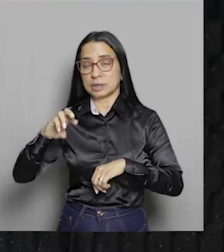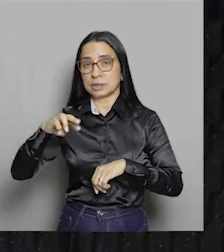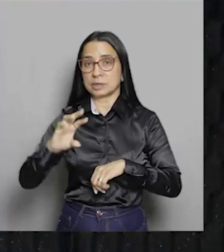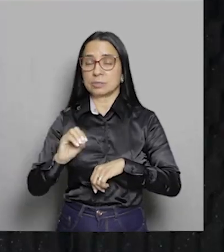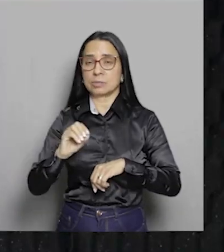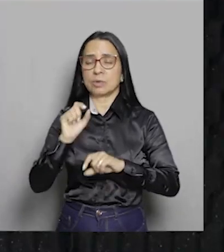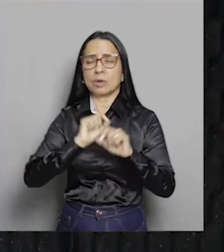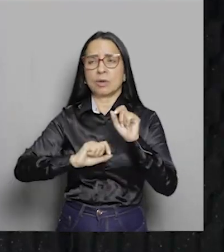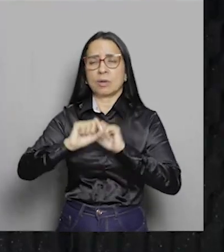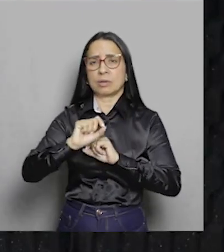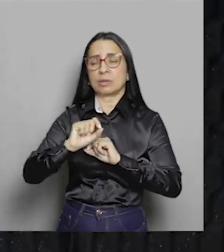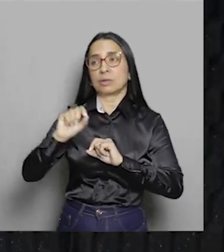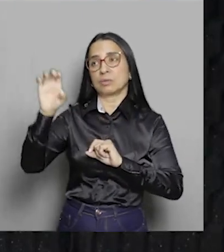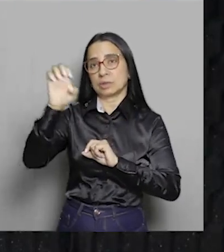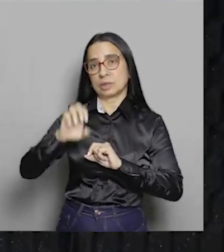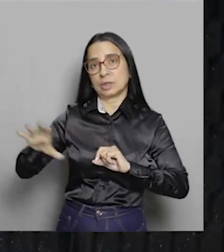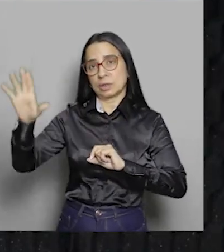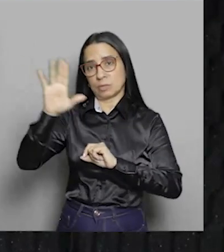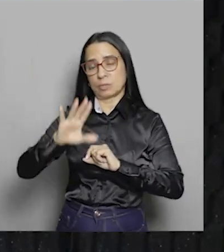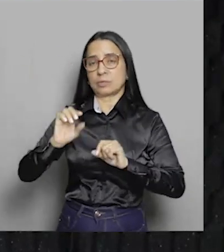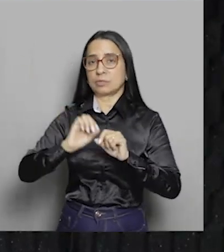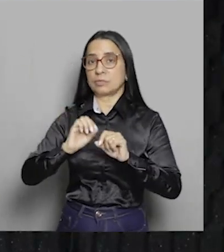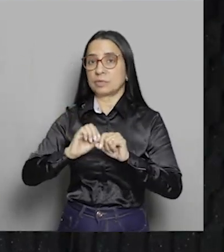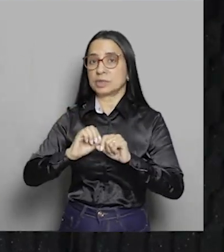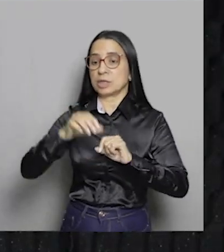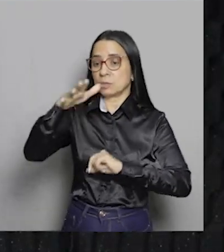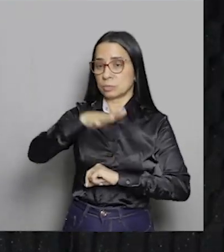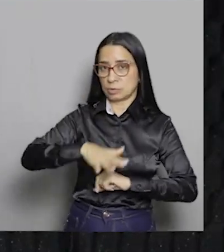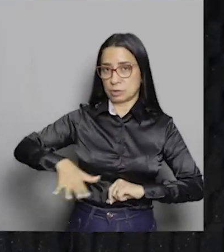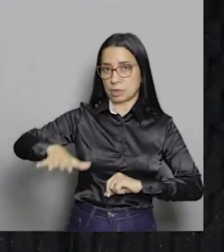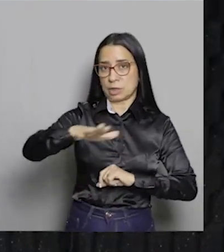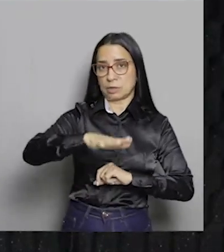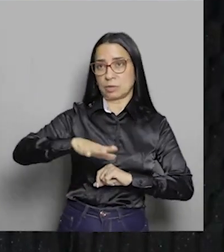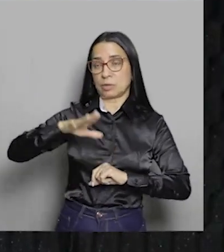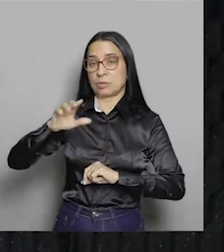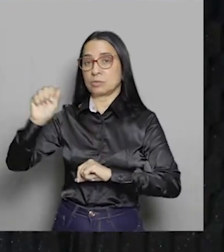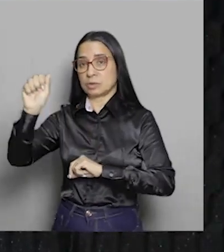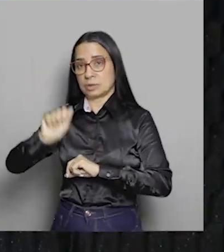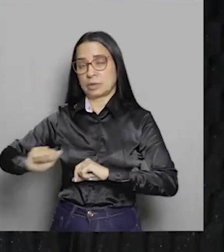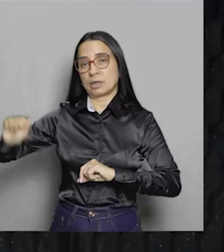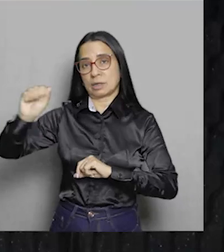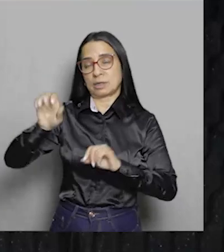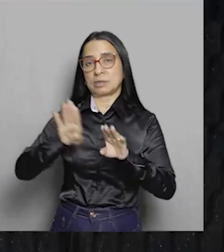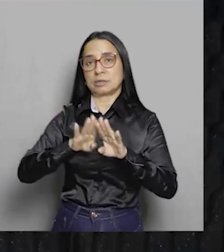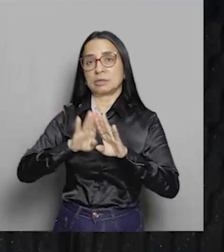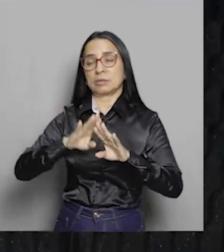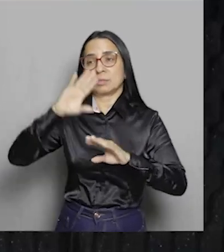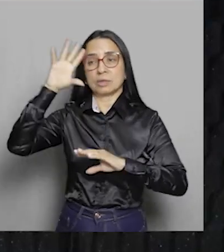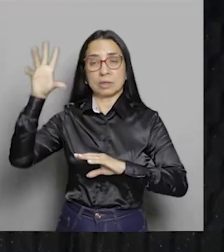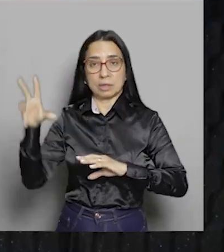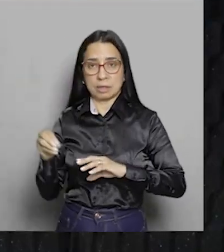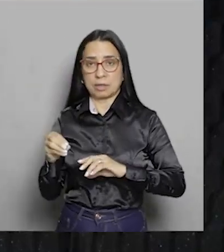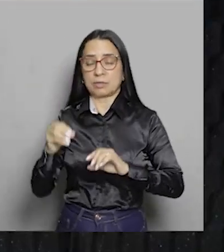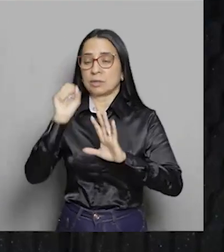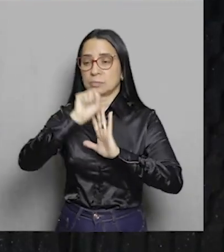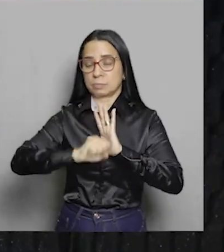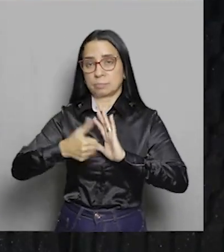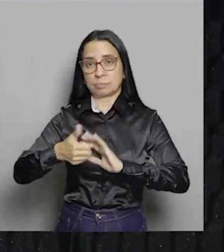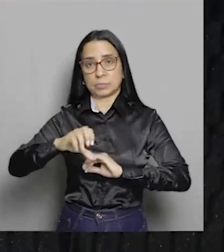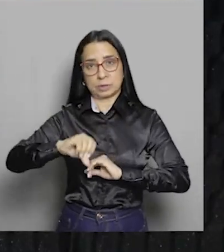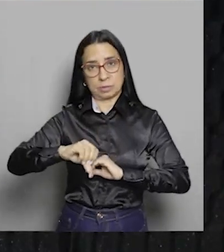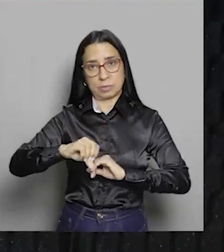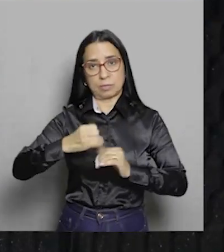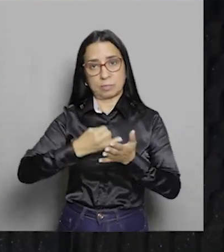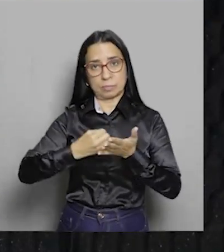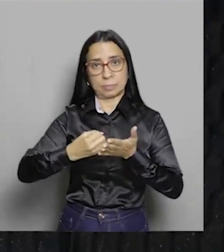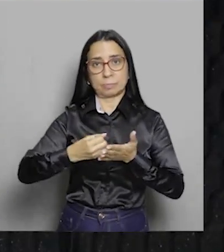nos territórios da África e da Ásia aqui no século XIX e no comecinho do século XX. Práticas que